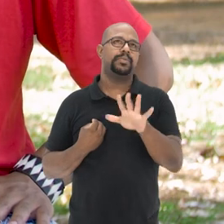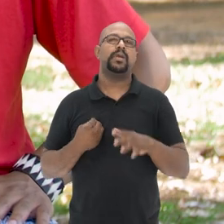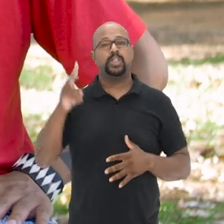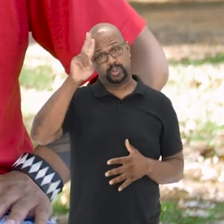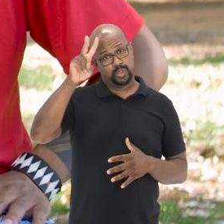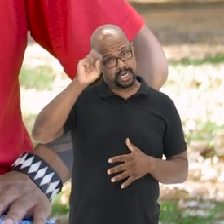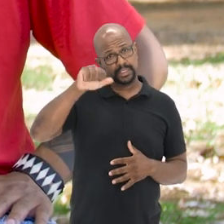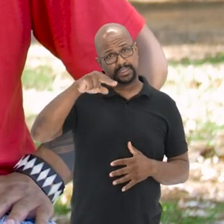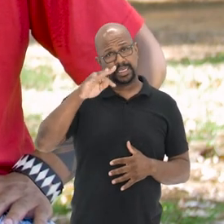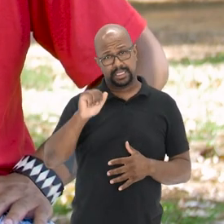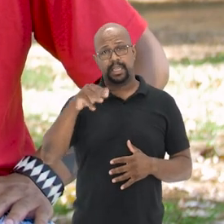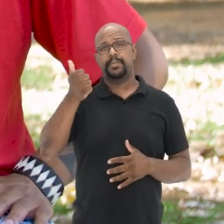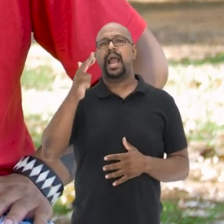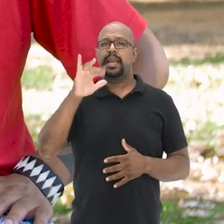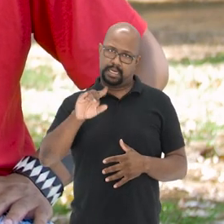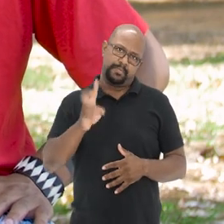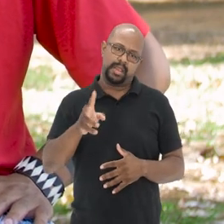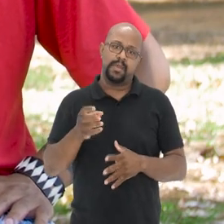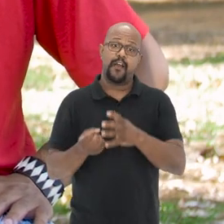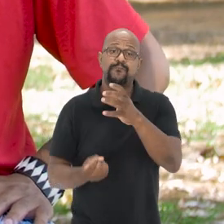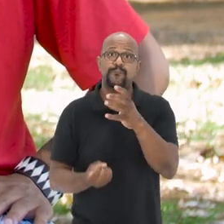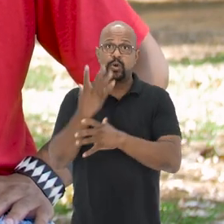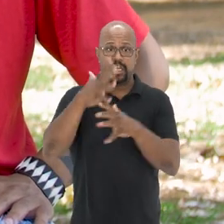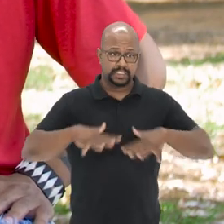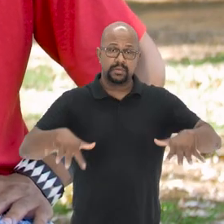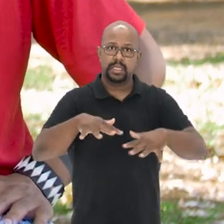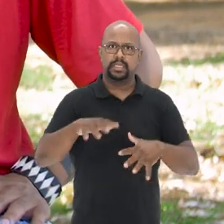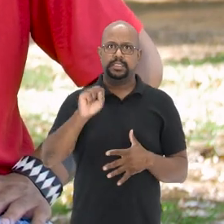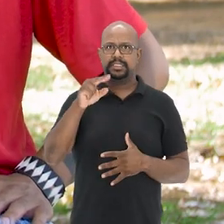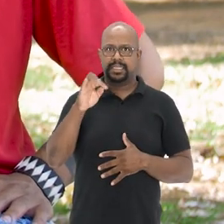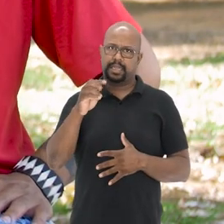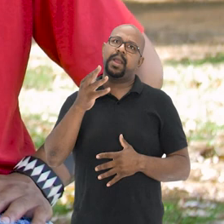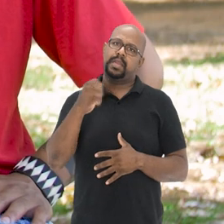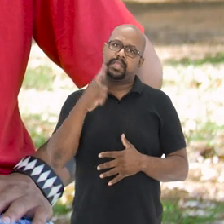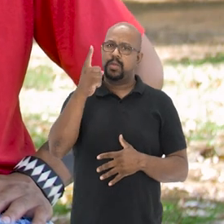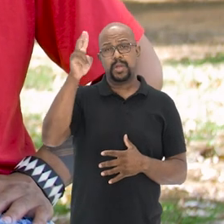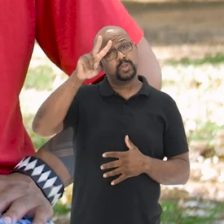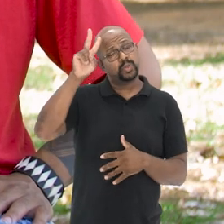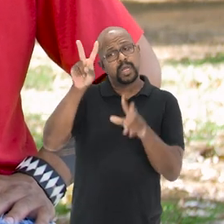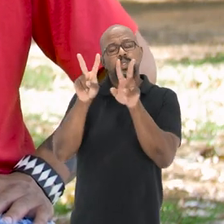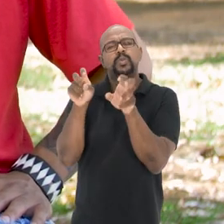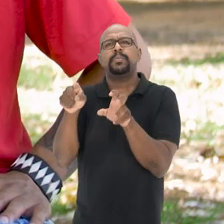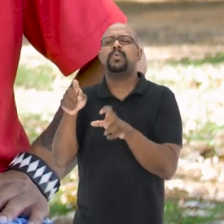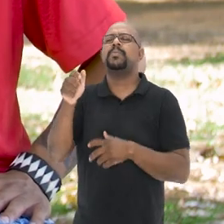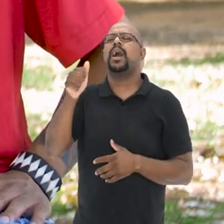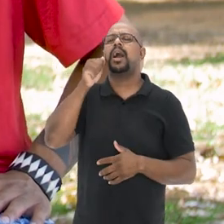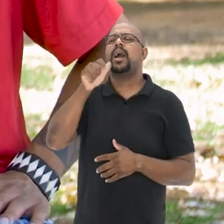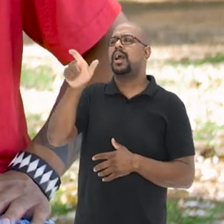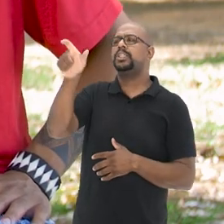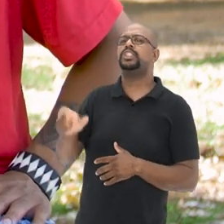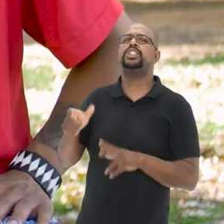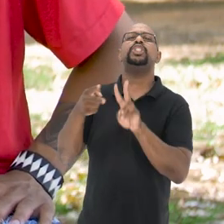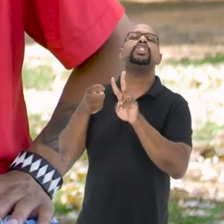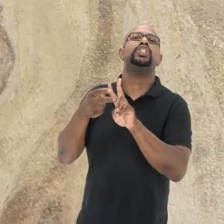pega a história de Santa Maria, né? A própria fundação de Santa Maria, ela tem uma história, né? Sobre uma